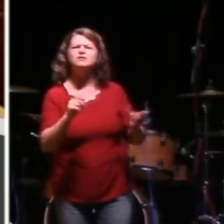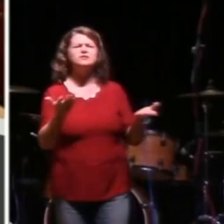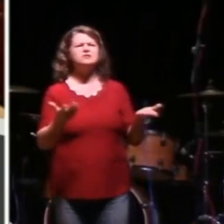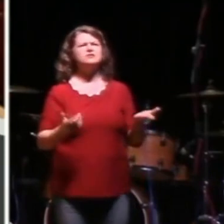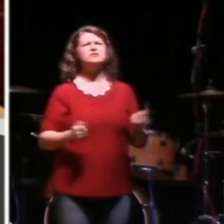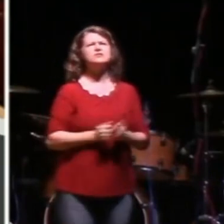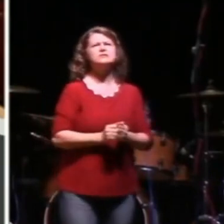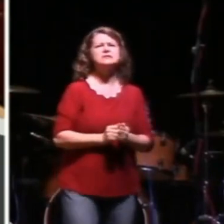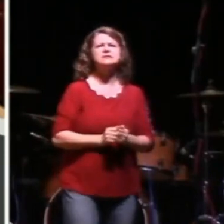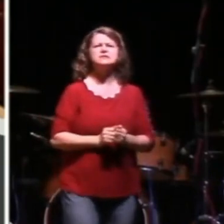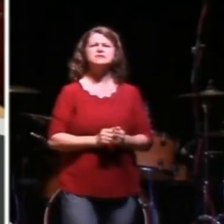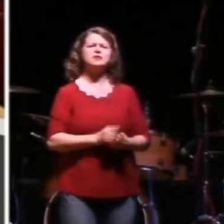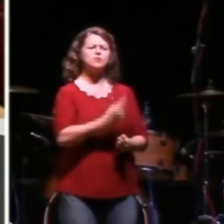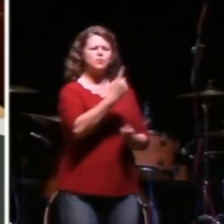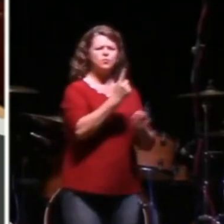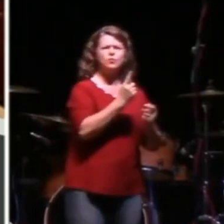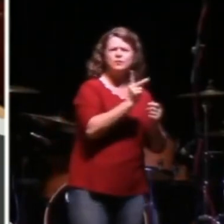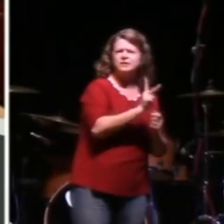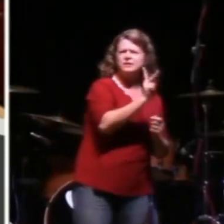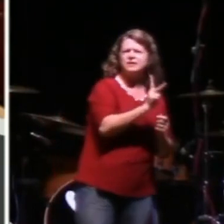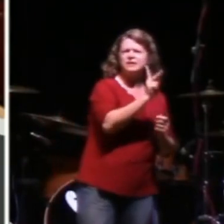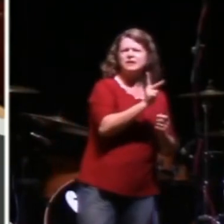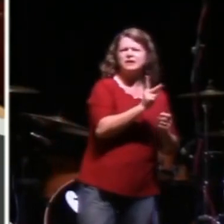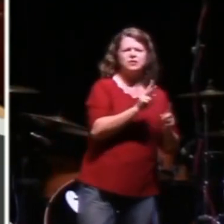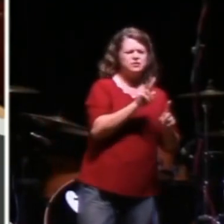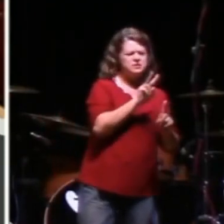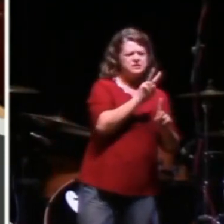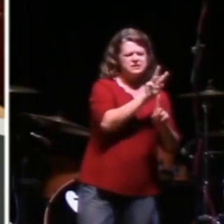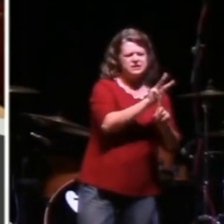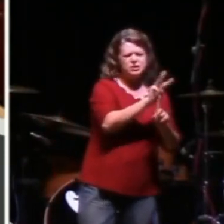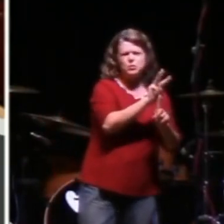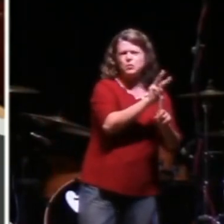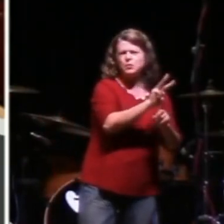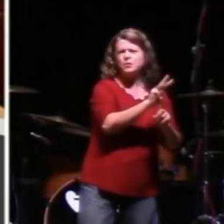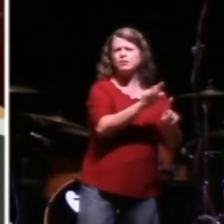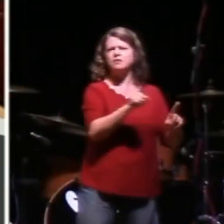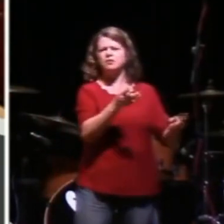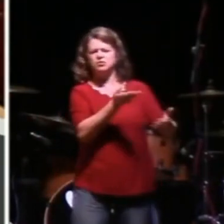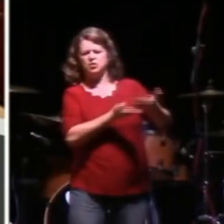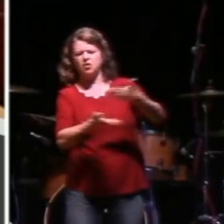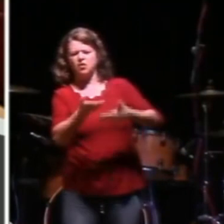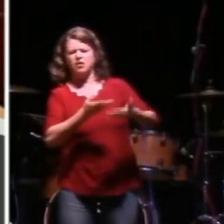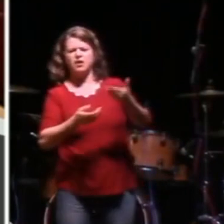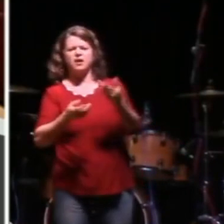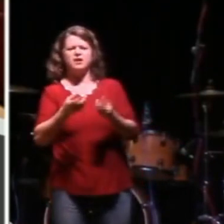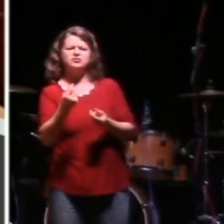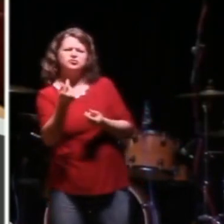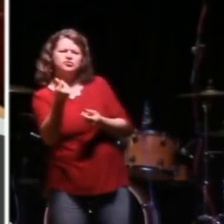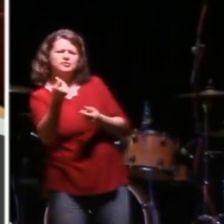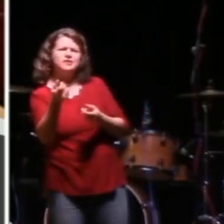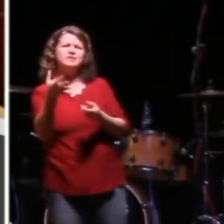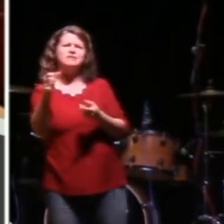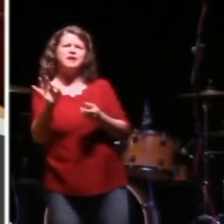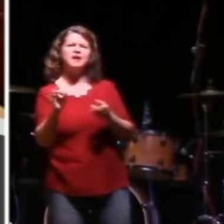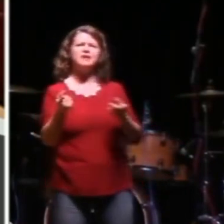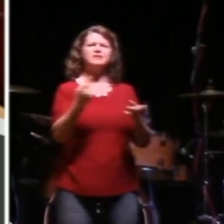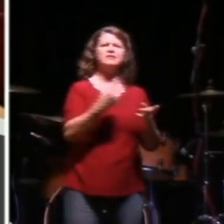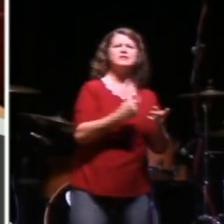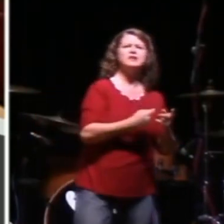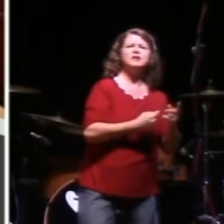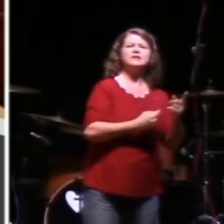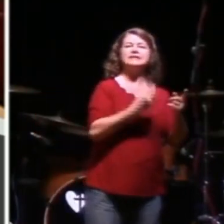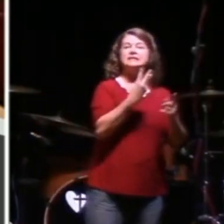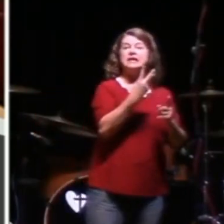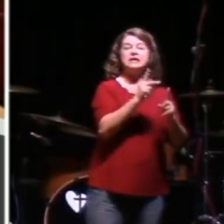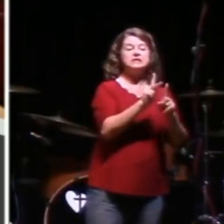por um denário 3 kg de cevada por um denário e não danifiques o azeite eo vinho haverá